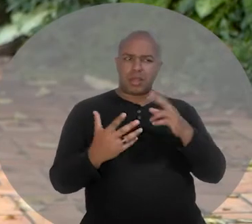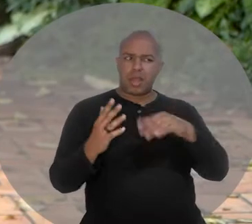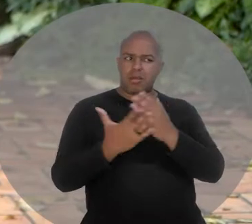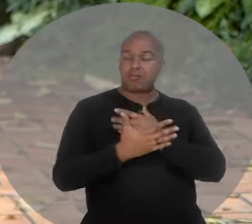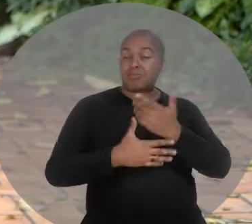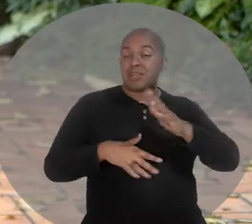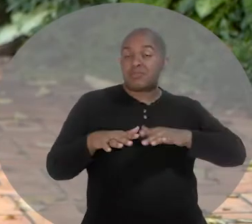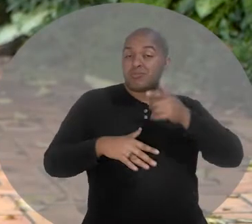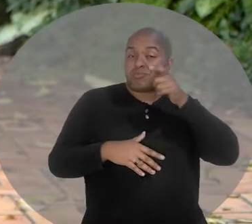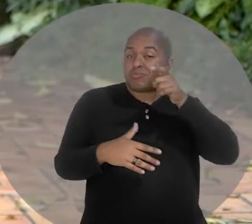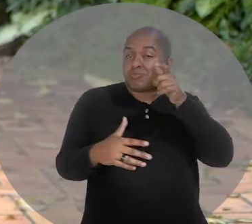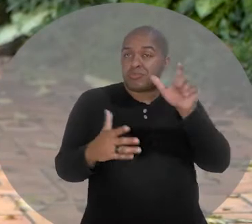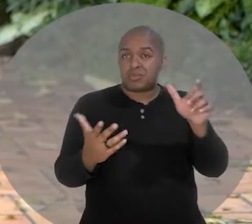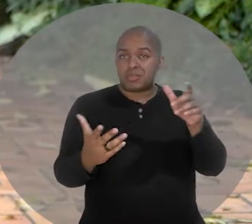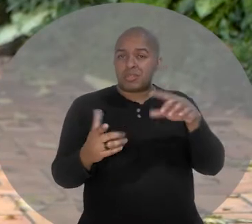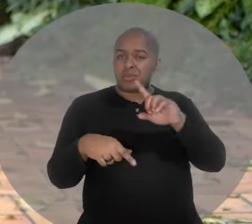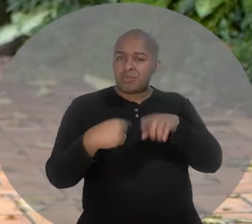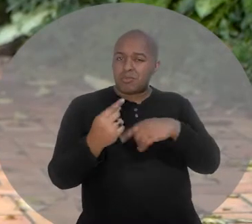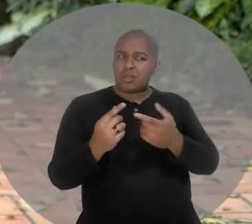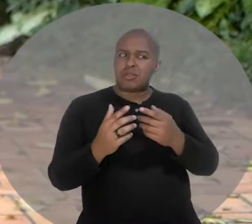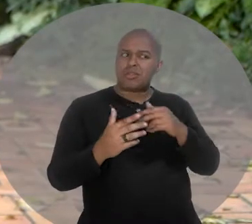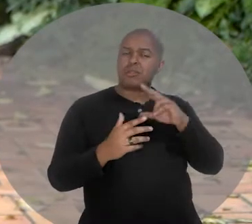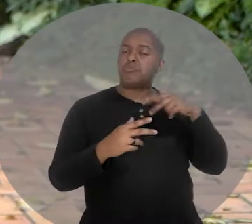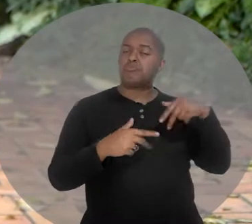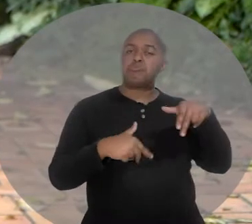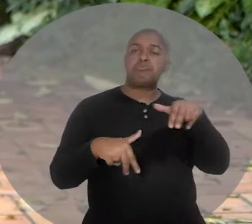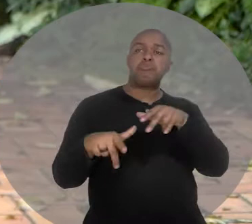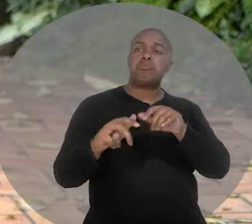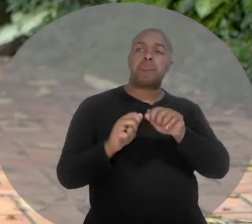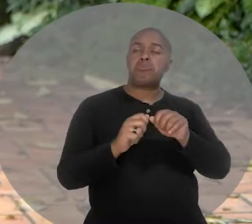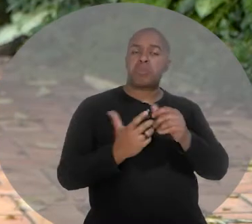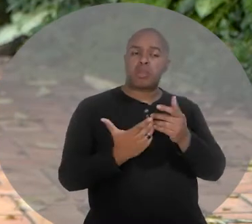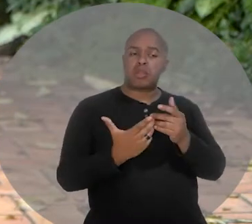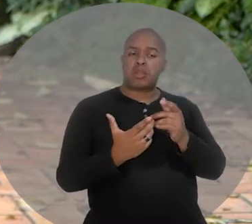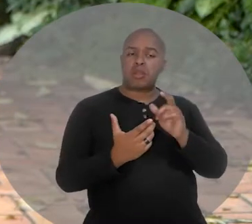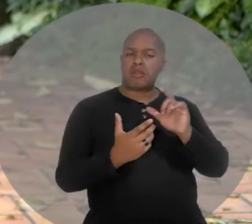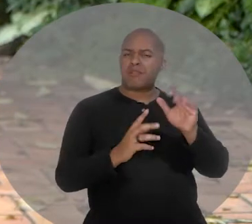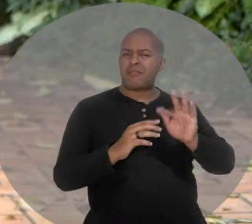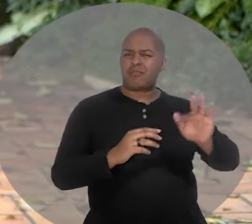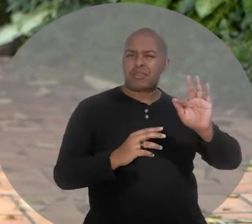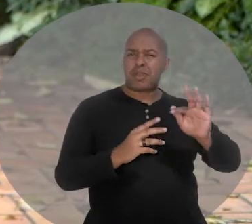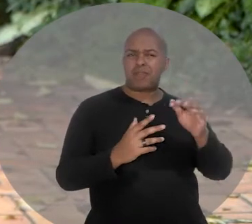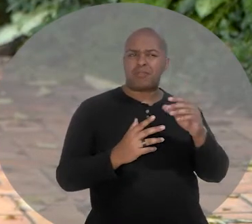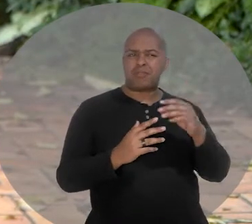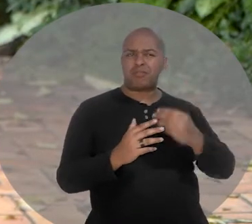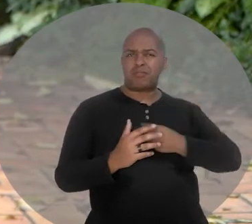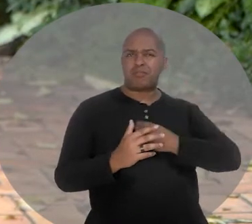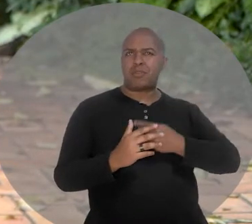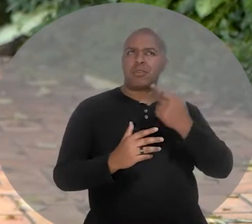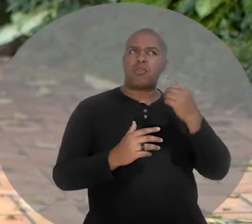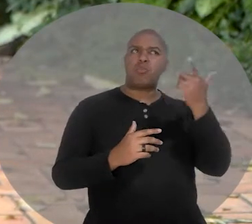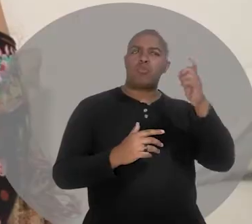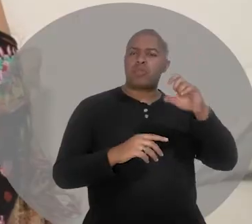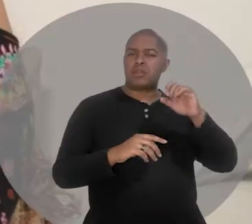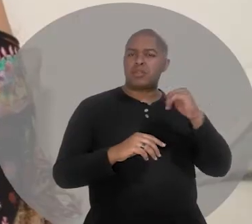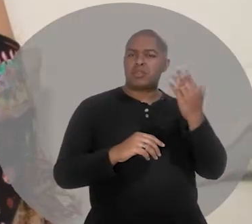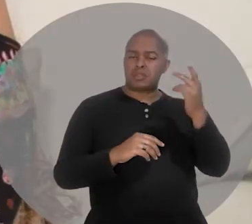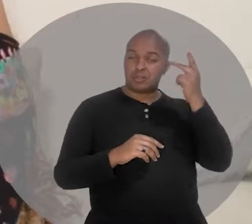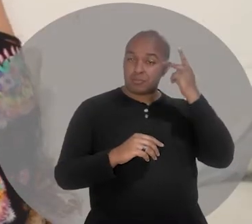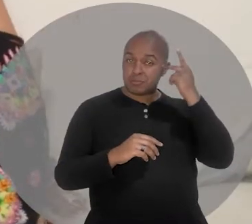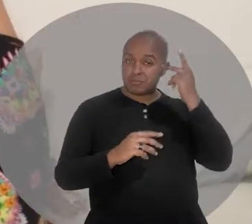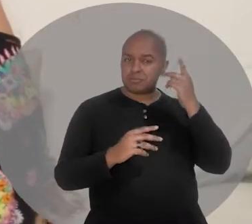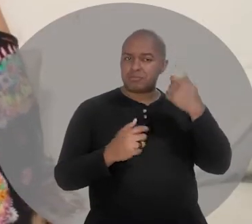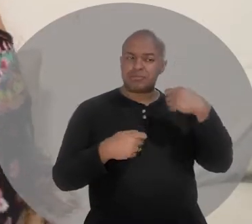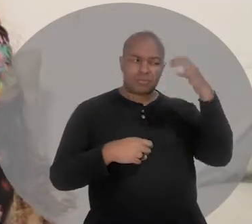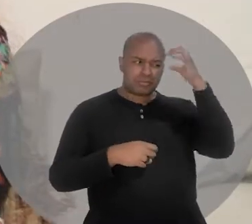não era interessante. E depois ele saiu, foi fazer faculdade, foi morar fora de São Paulo. E aí teve que